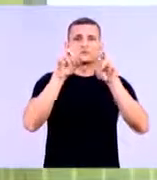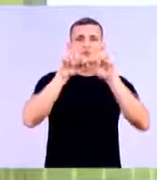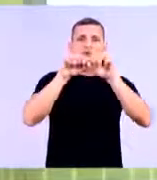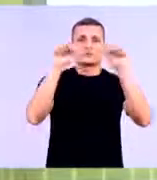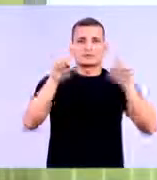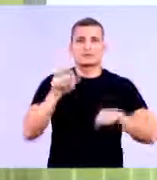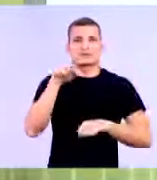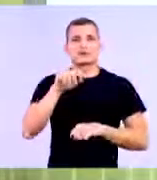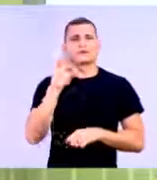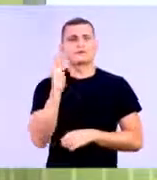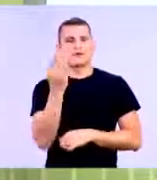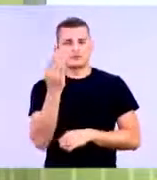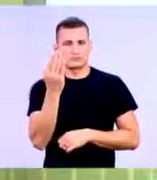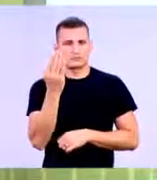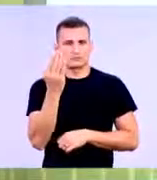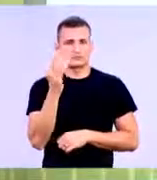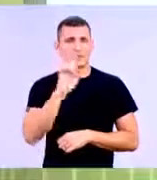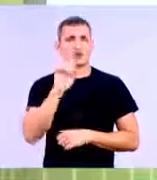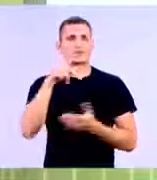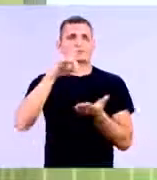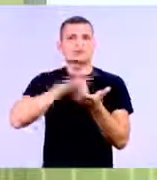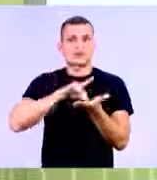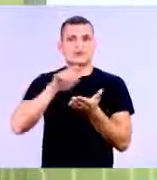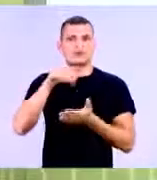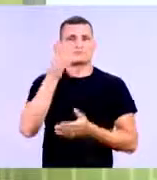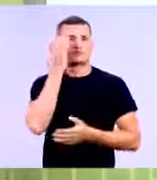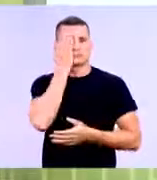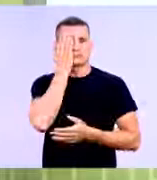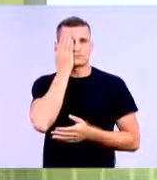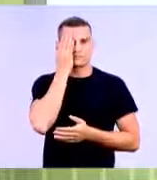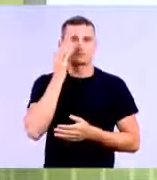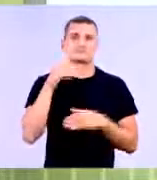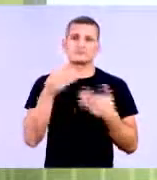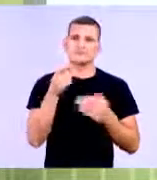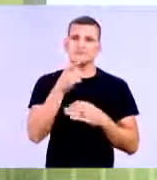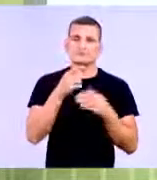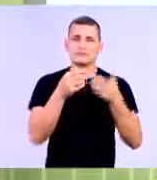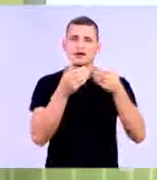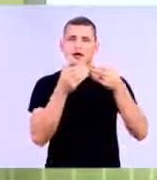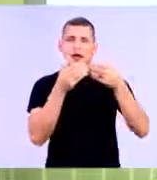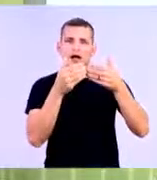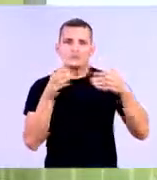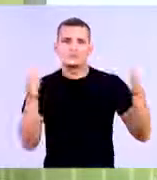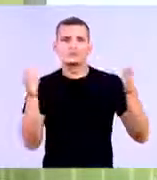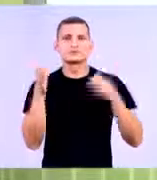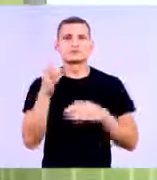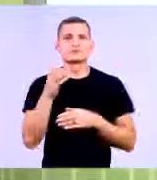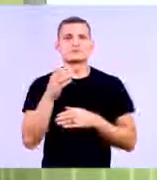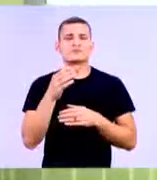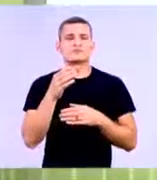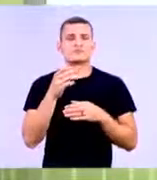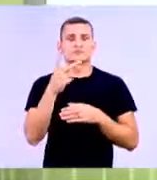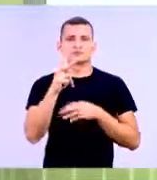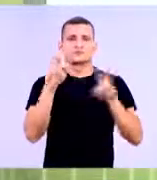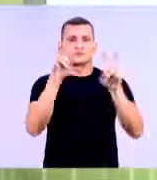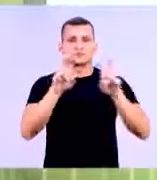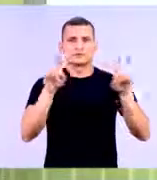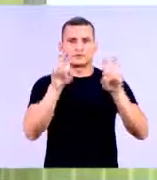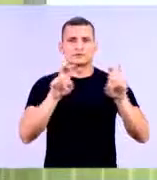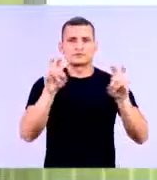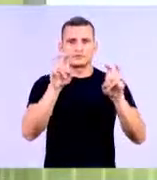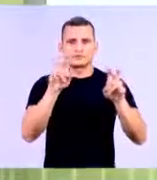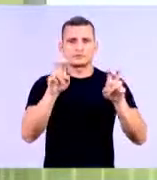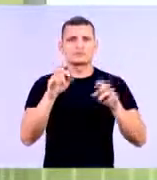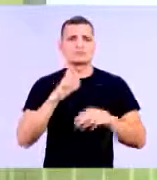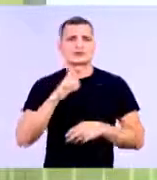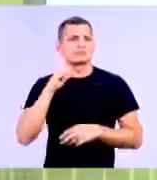operacional não é original, ele é pirata. Então, você está abrindo aí a sua máquina e deixando-a